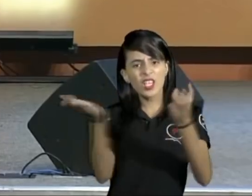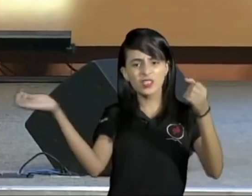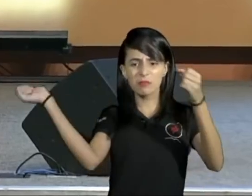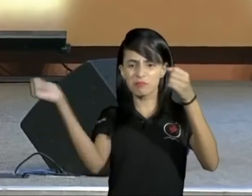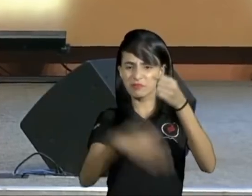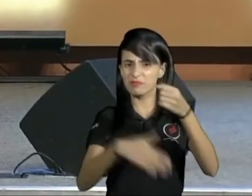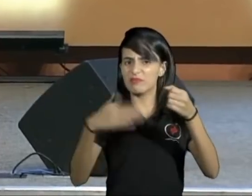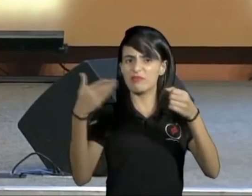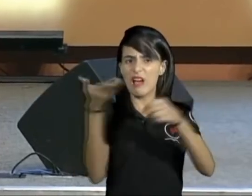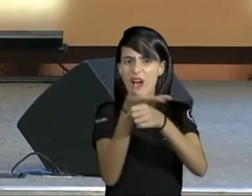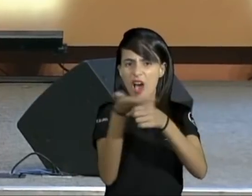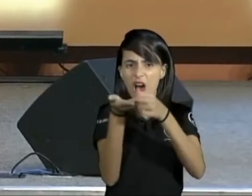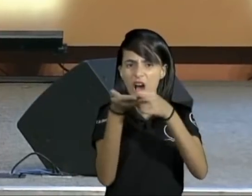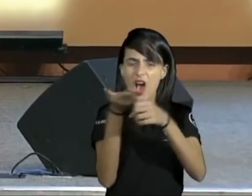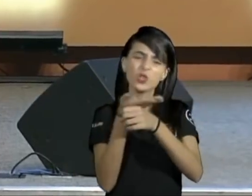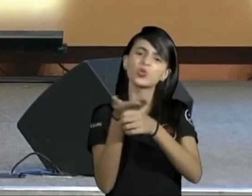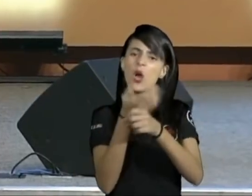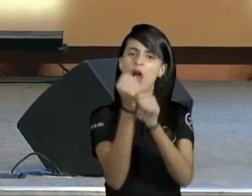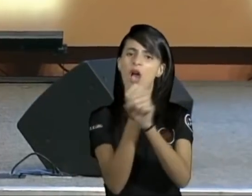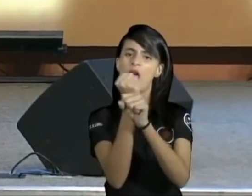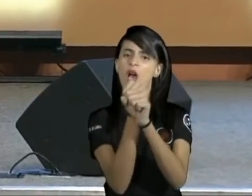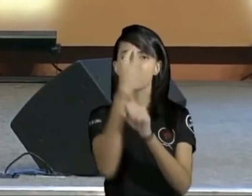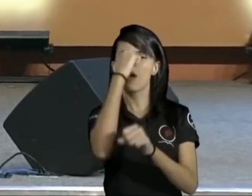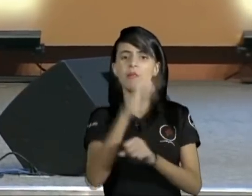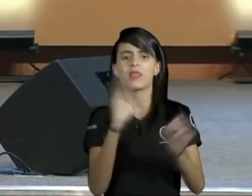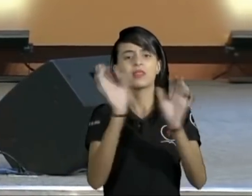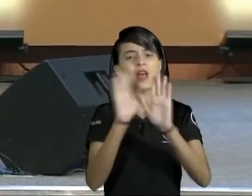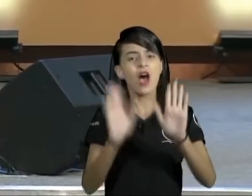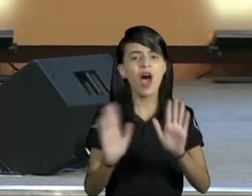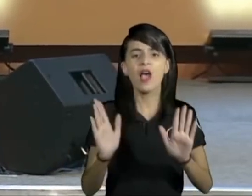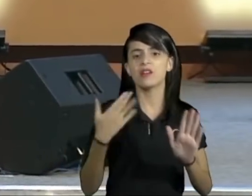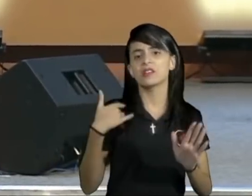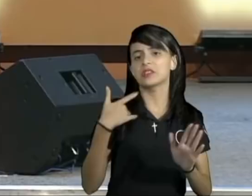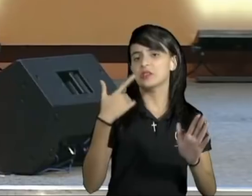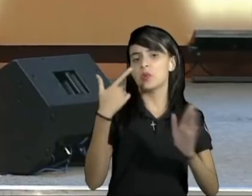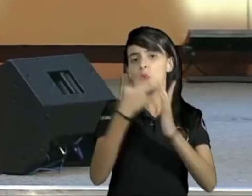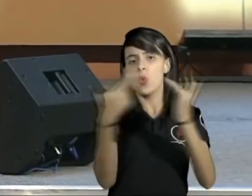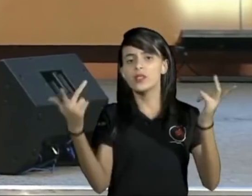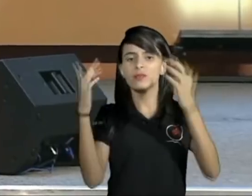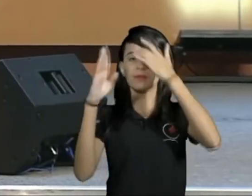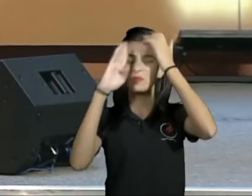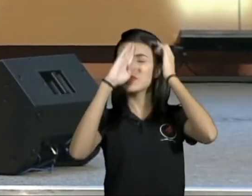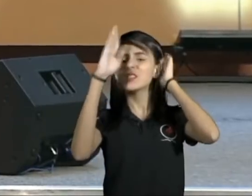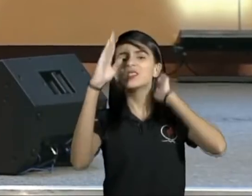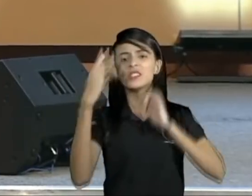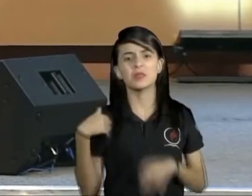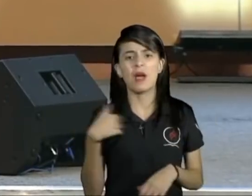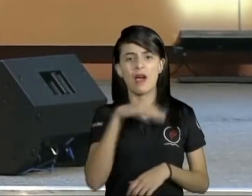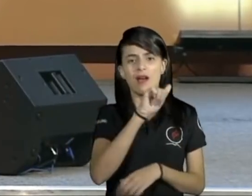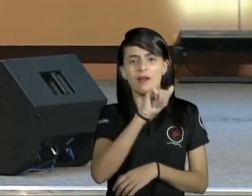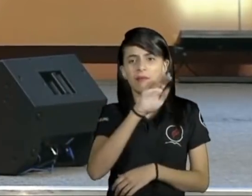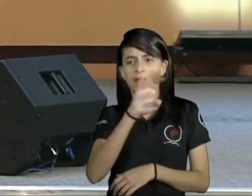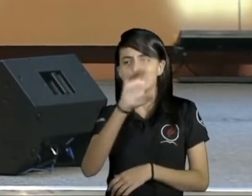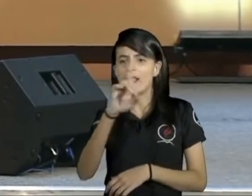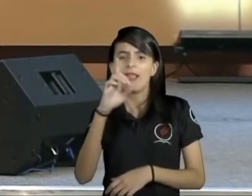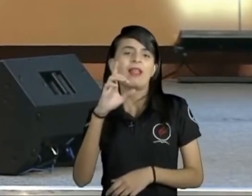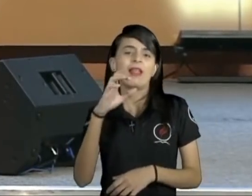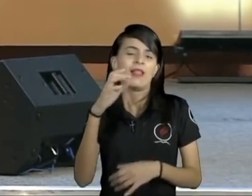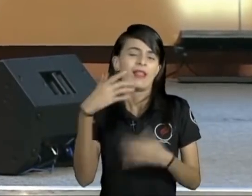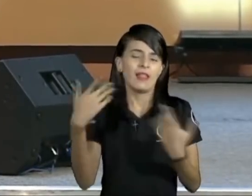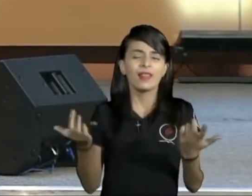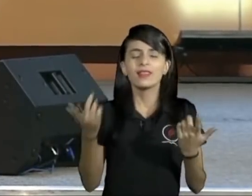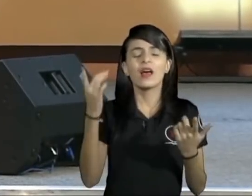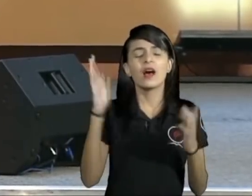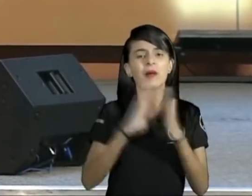anos e anos não sabem nada não sabem doutrinas fundamentais o beabá da Bíblia